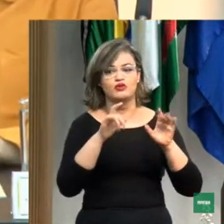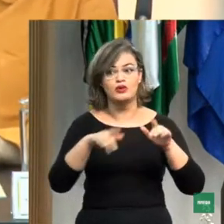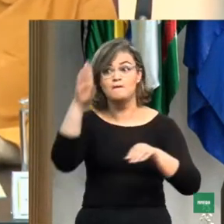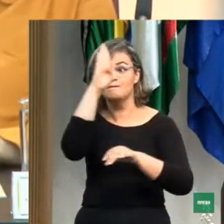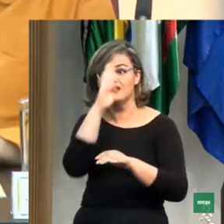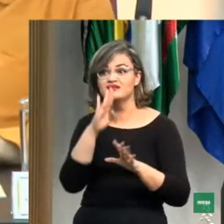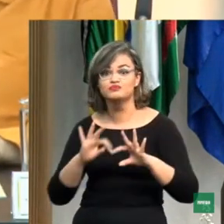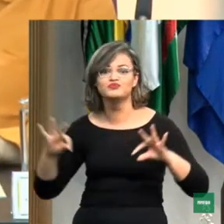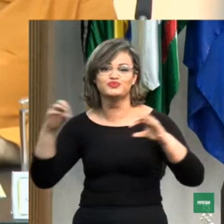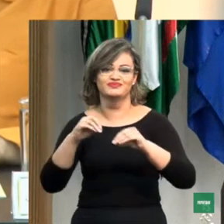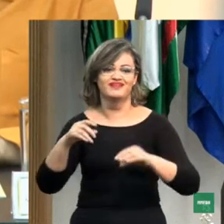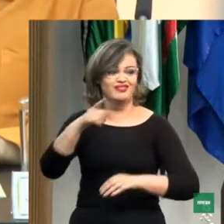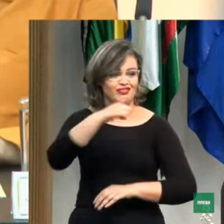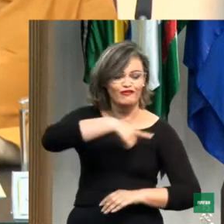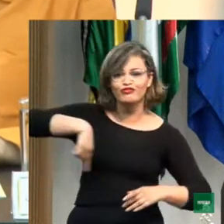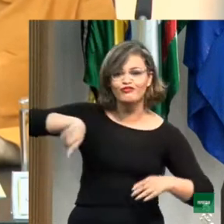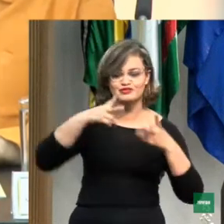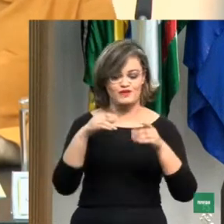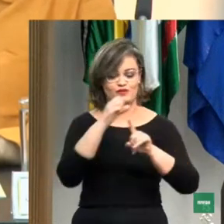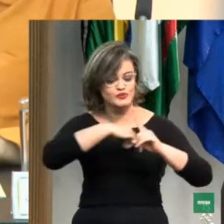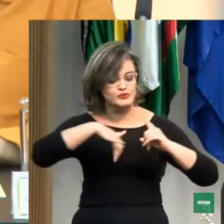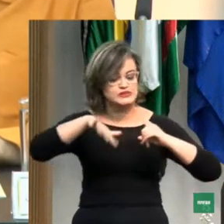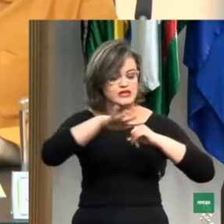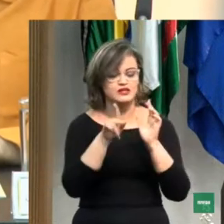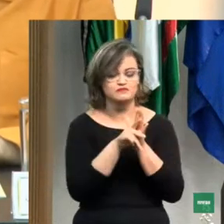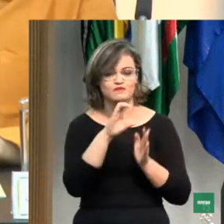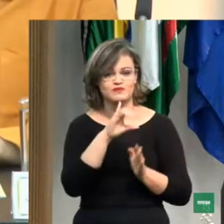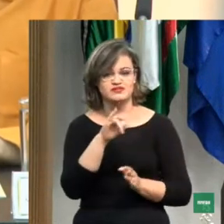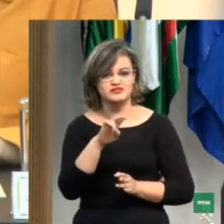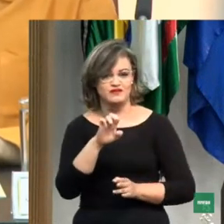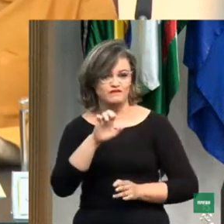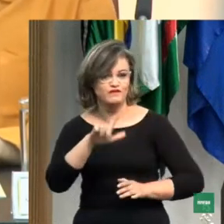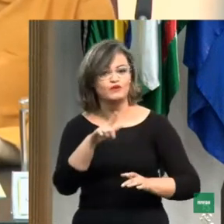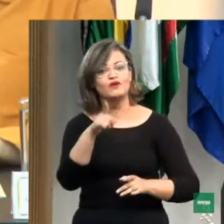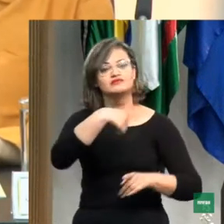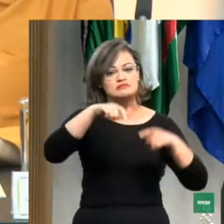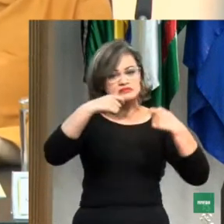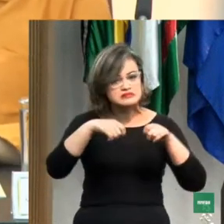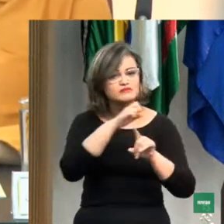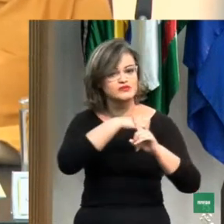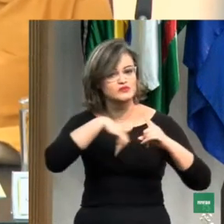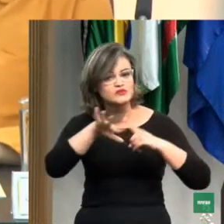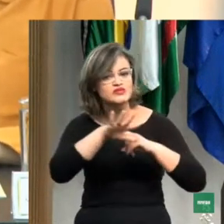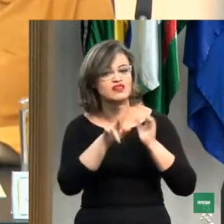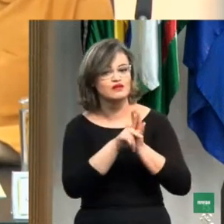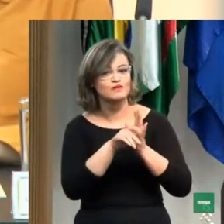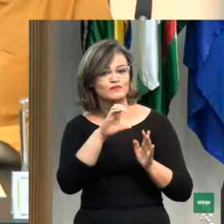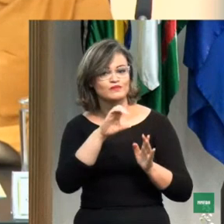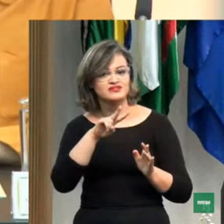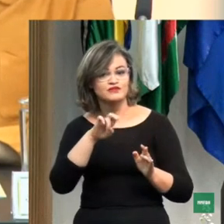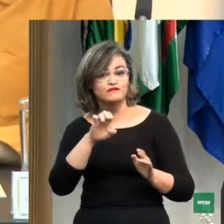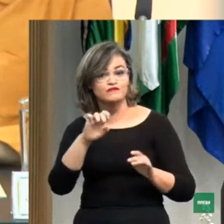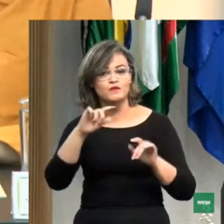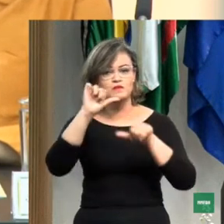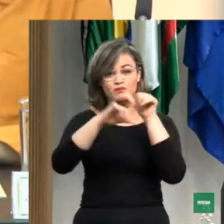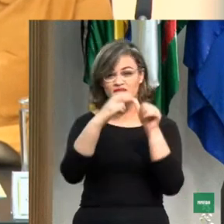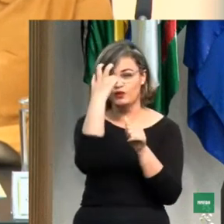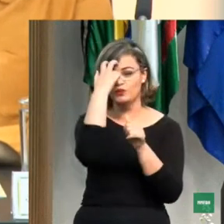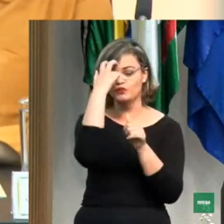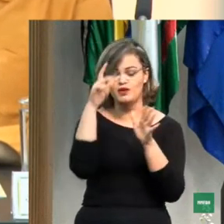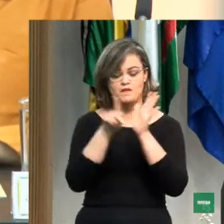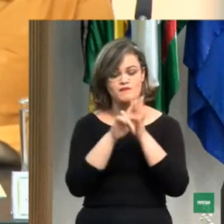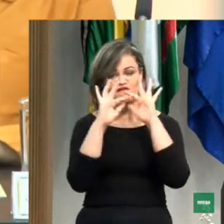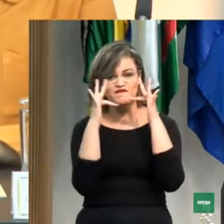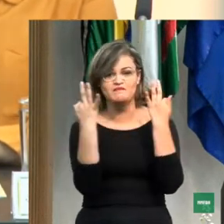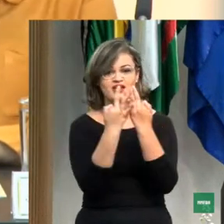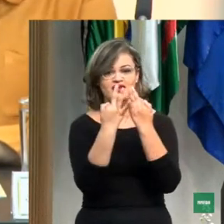mais sociedade civil. Nós precisamos da sociedade civil para mudar essa cultura de família, né? Instituir a família